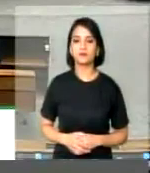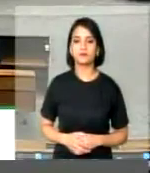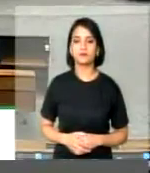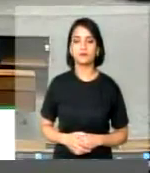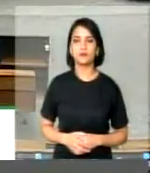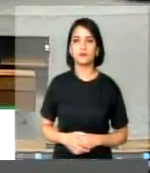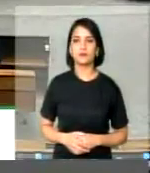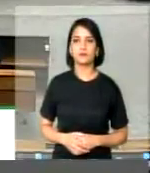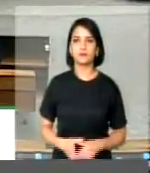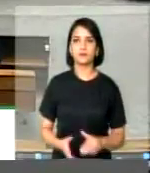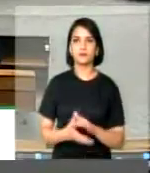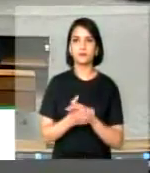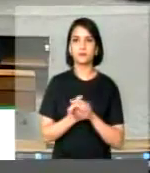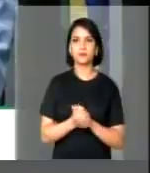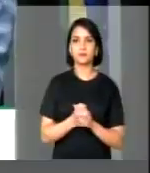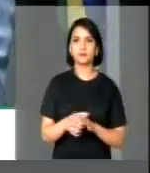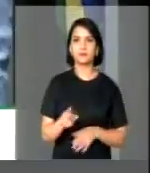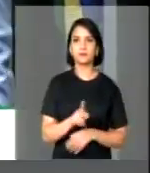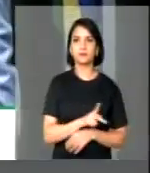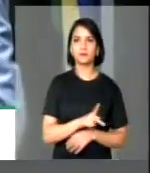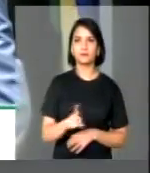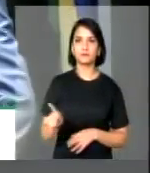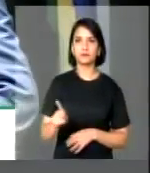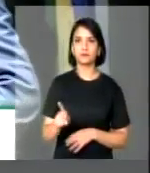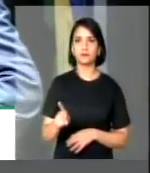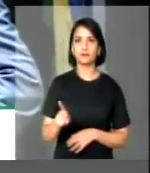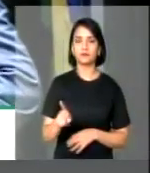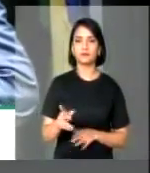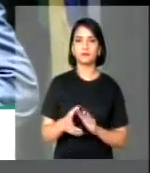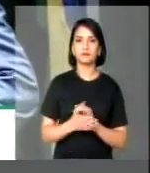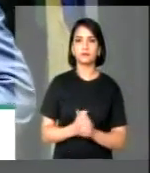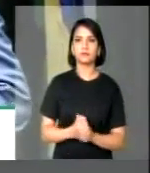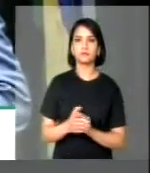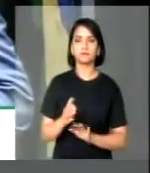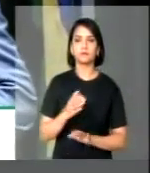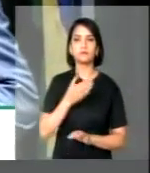Senhor presidente, senhoras e senhores deputados,